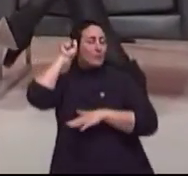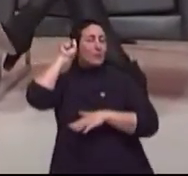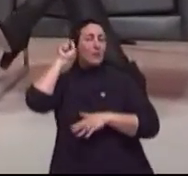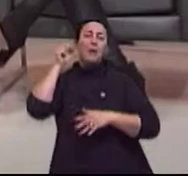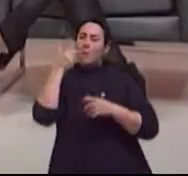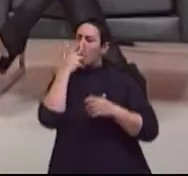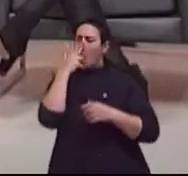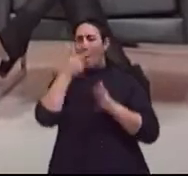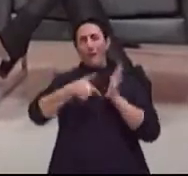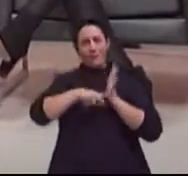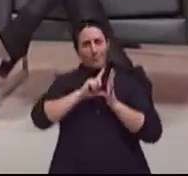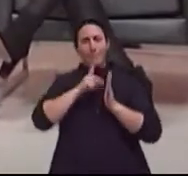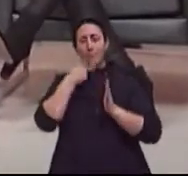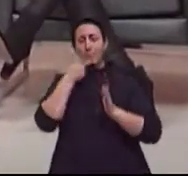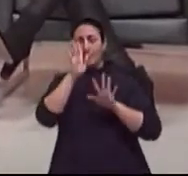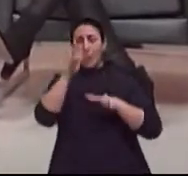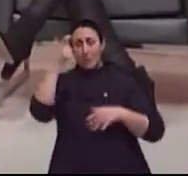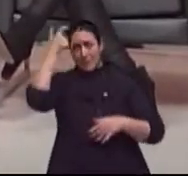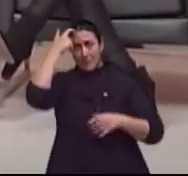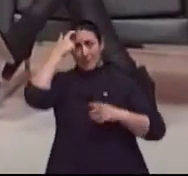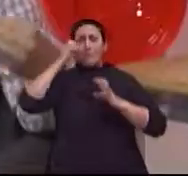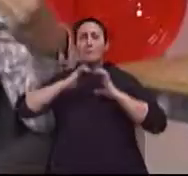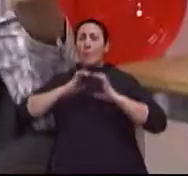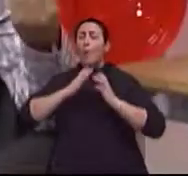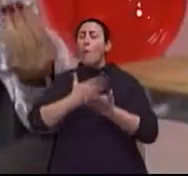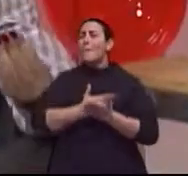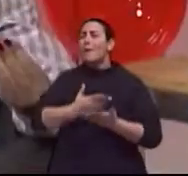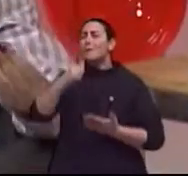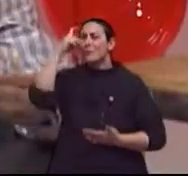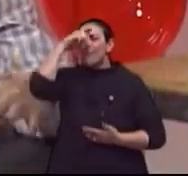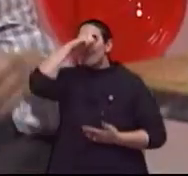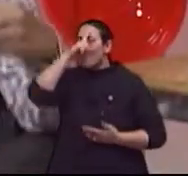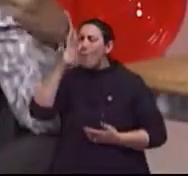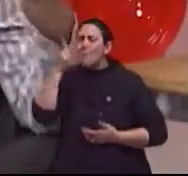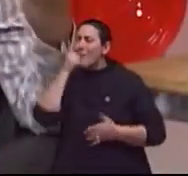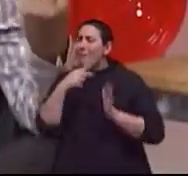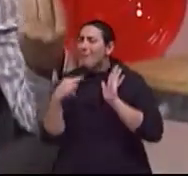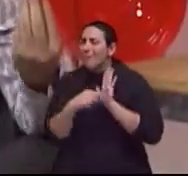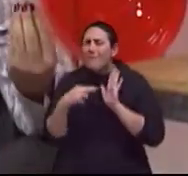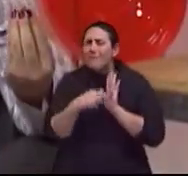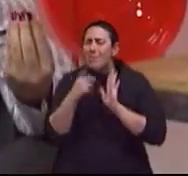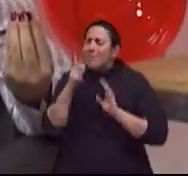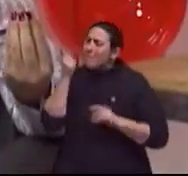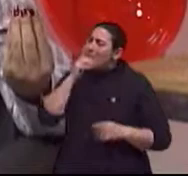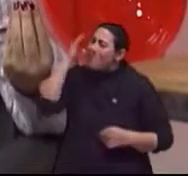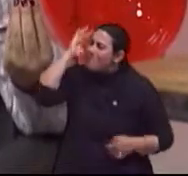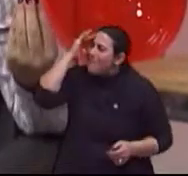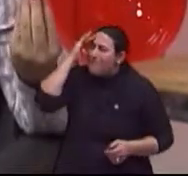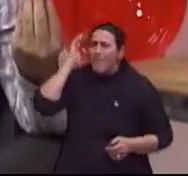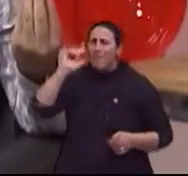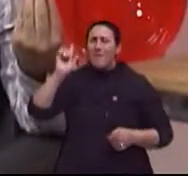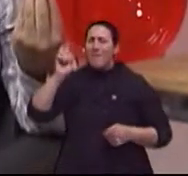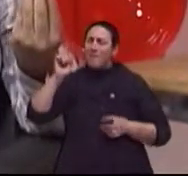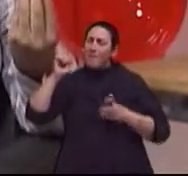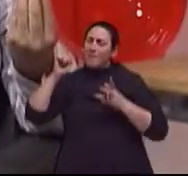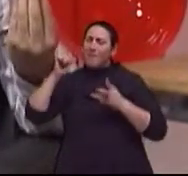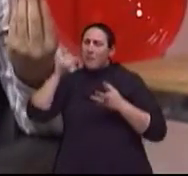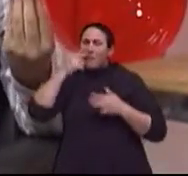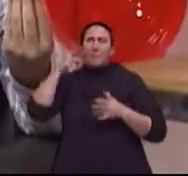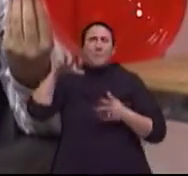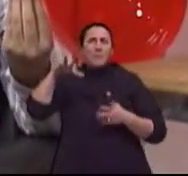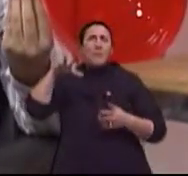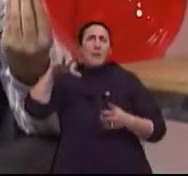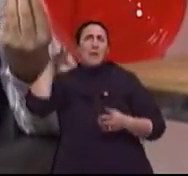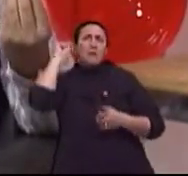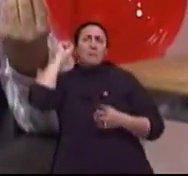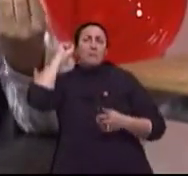falou antes, o cérebro começa a ter dificuldades de atenção, começa a ter dificuldade no ruído. Então, quanto mais limpo o